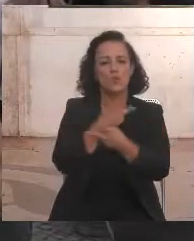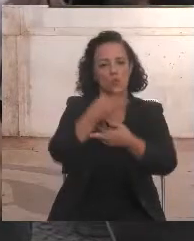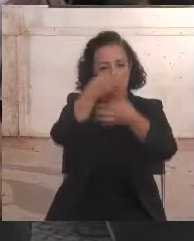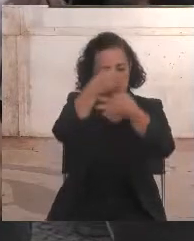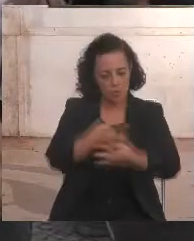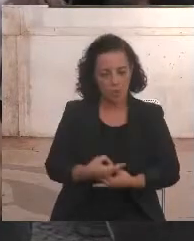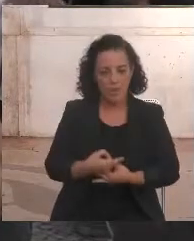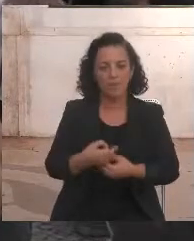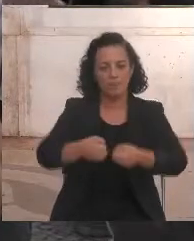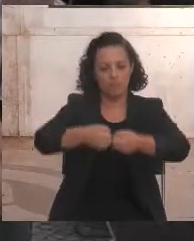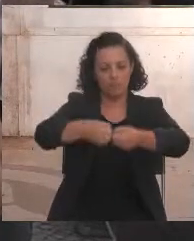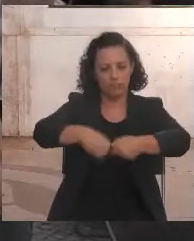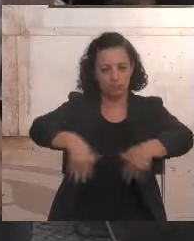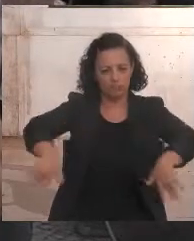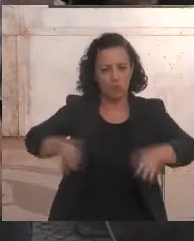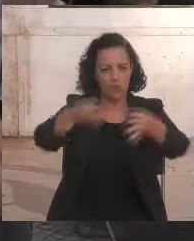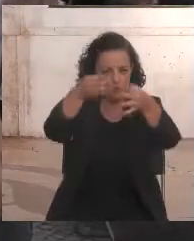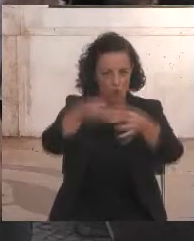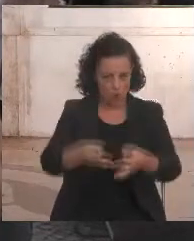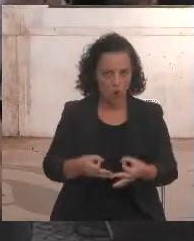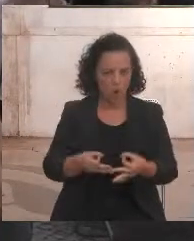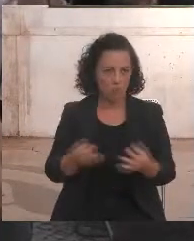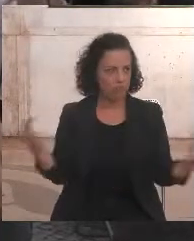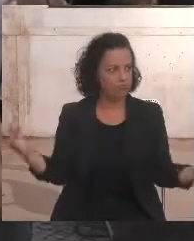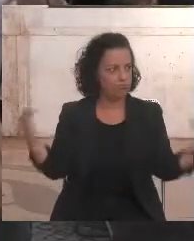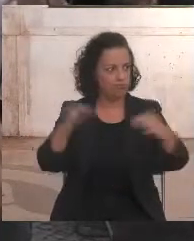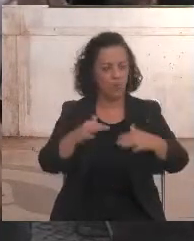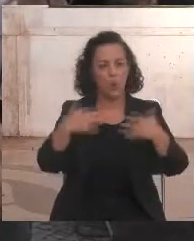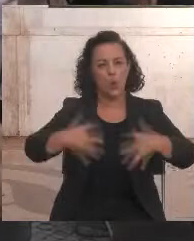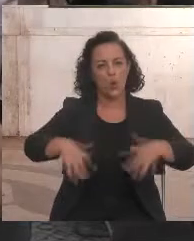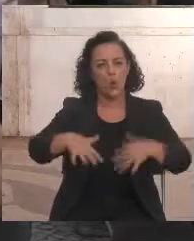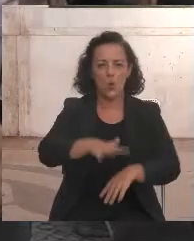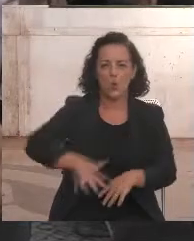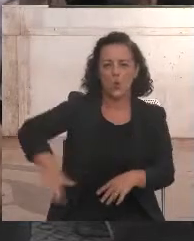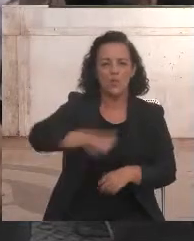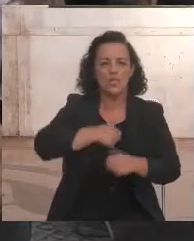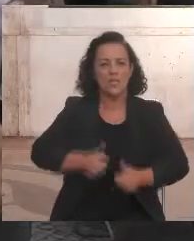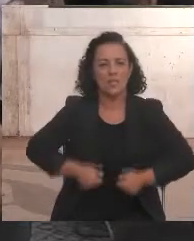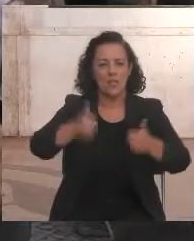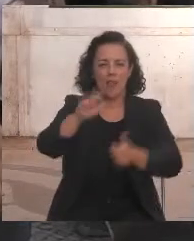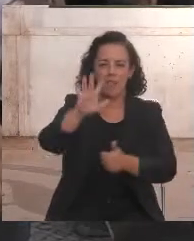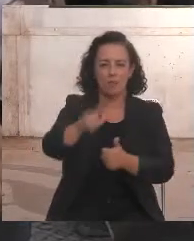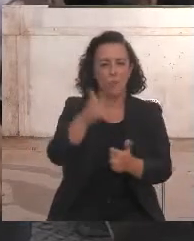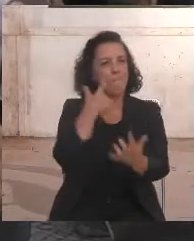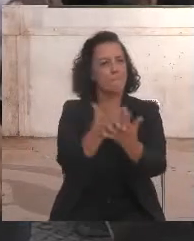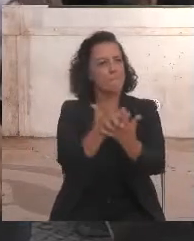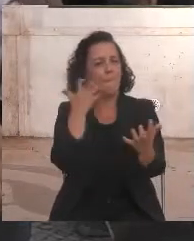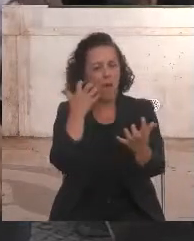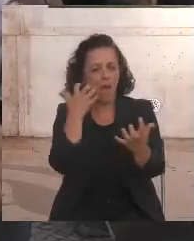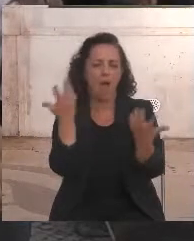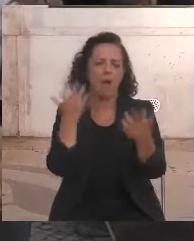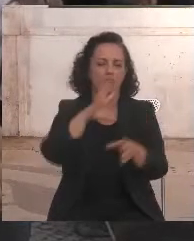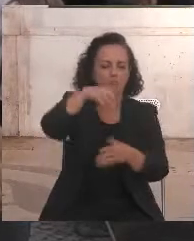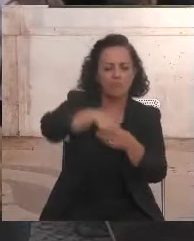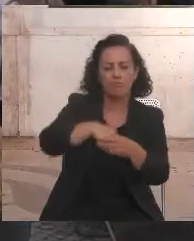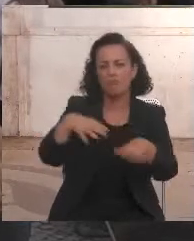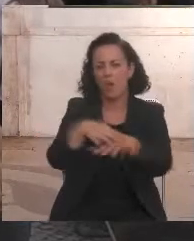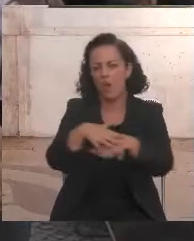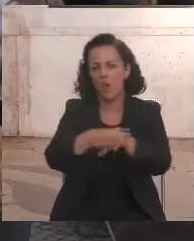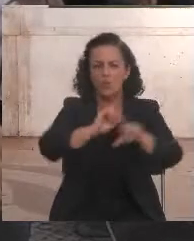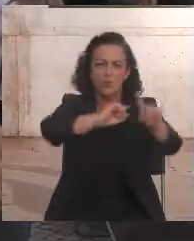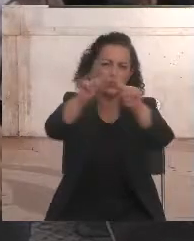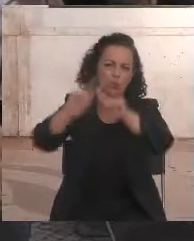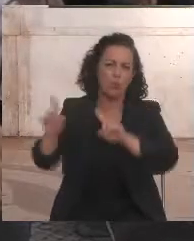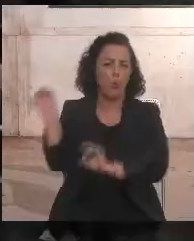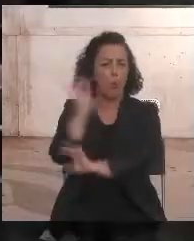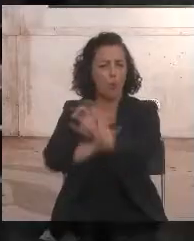órgãos municipais e evidencia bem o relevo de Lisboa como cidade global inserida em múltiplas redes da Europa e